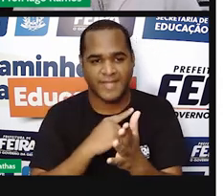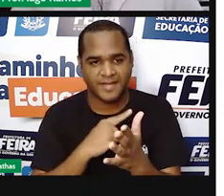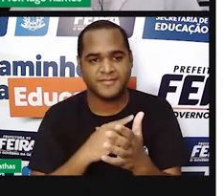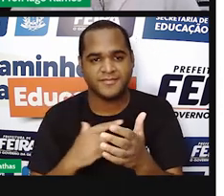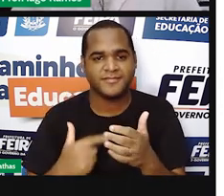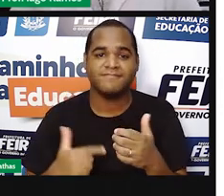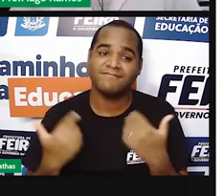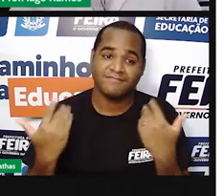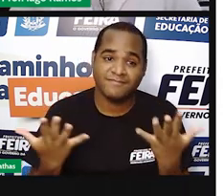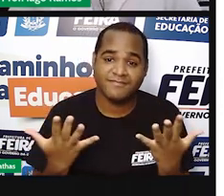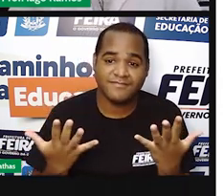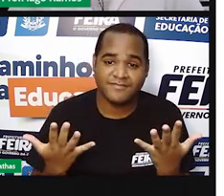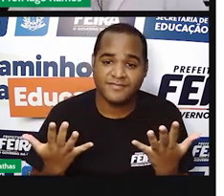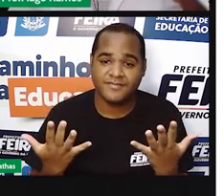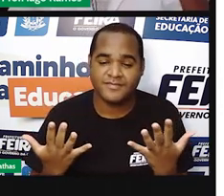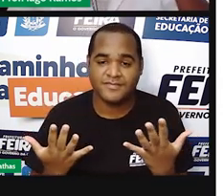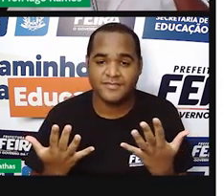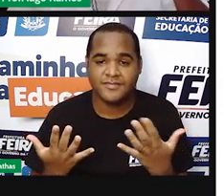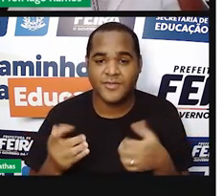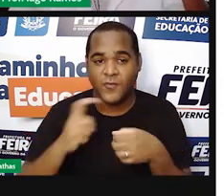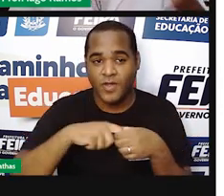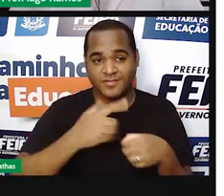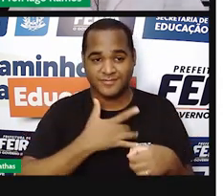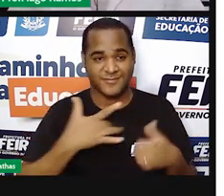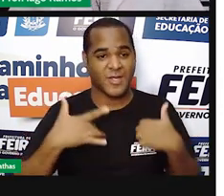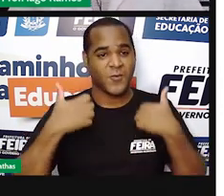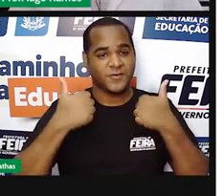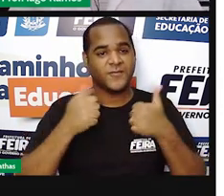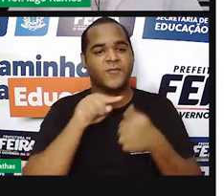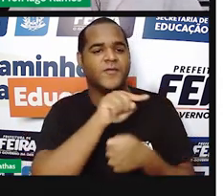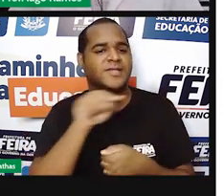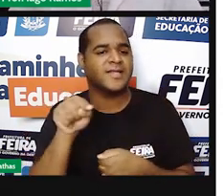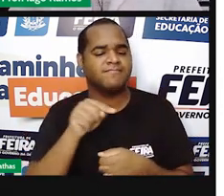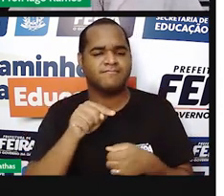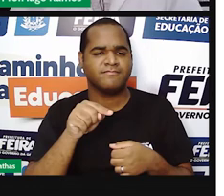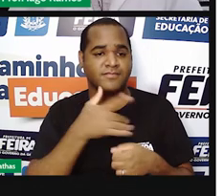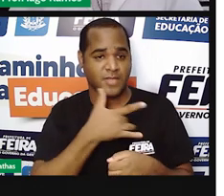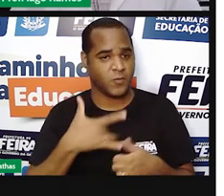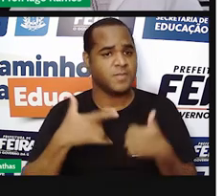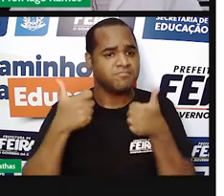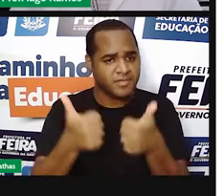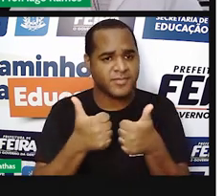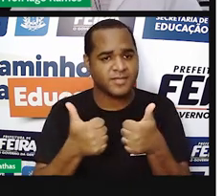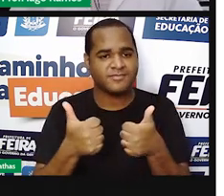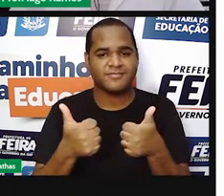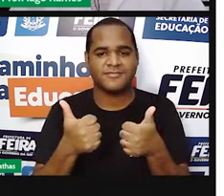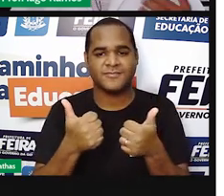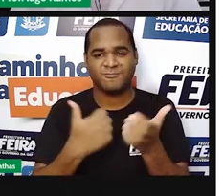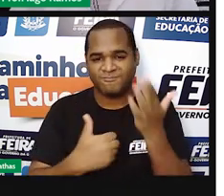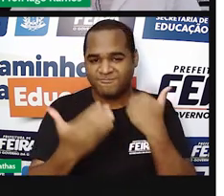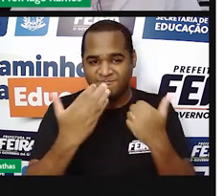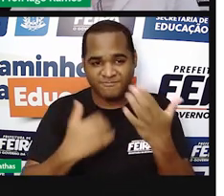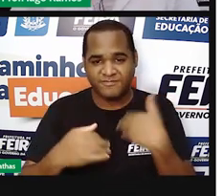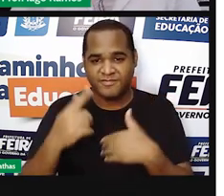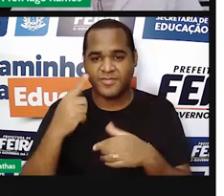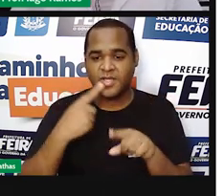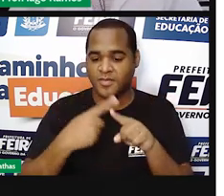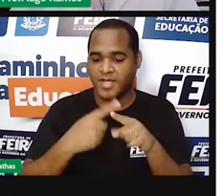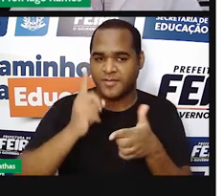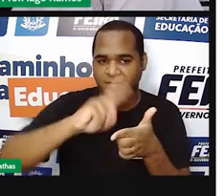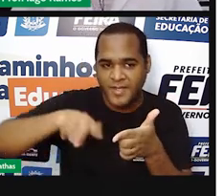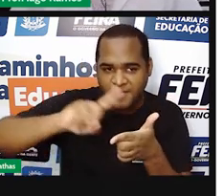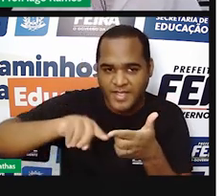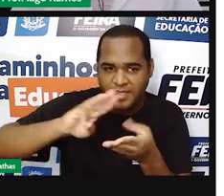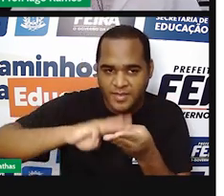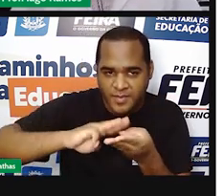aula né e votos de saúde para você que você esteja bem né Vamos que vamos